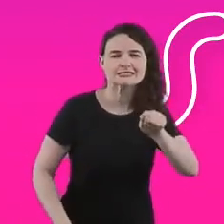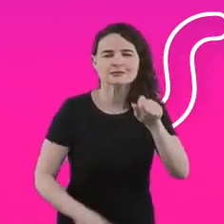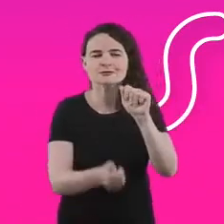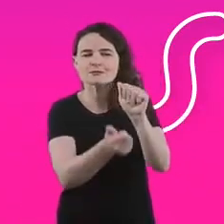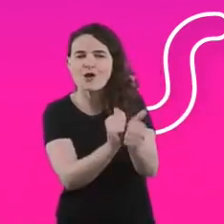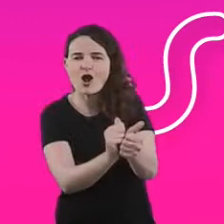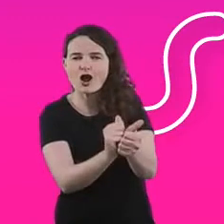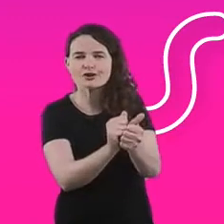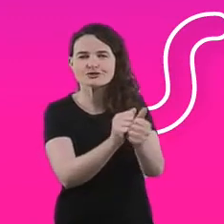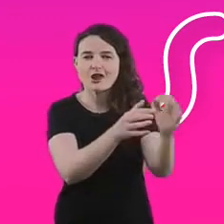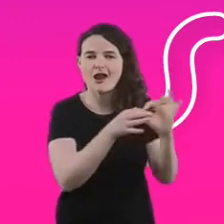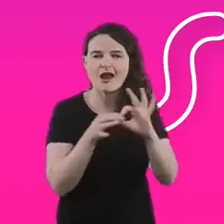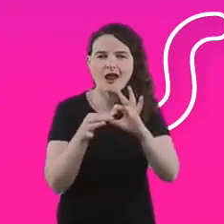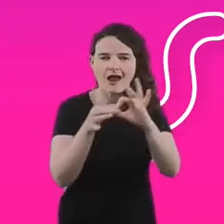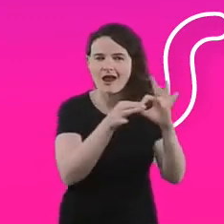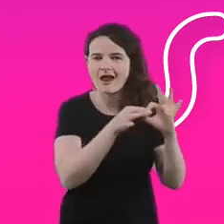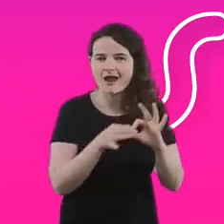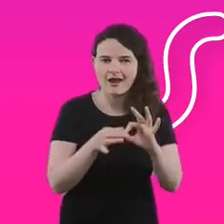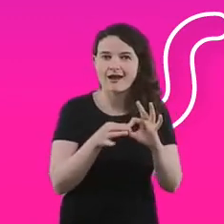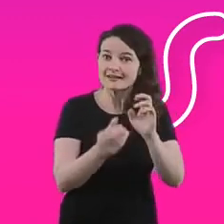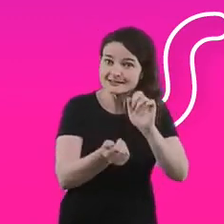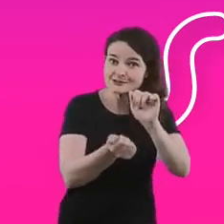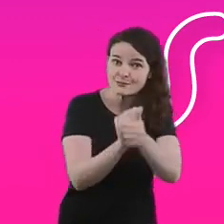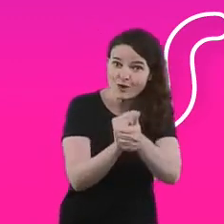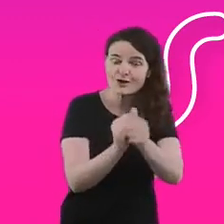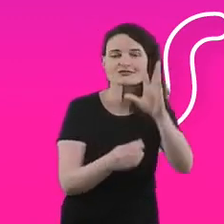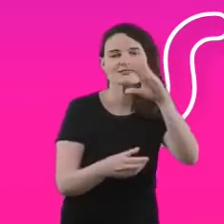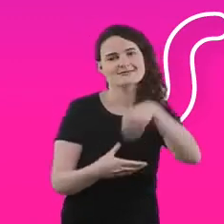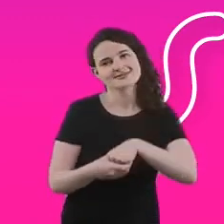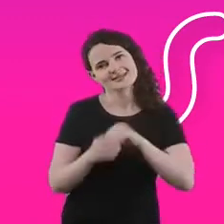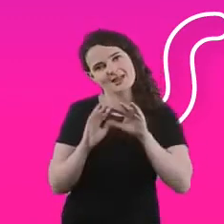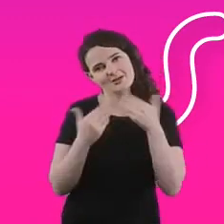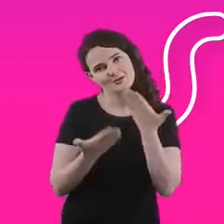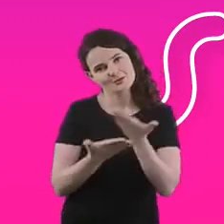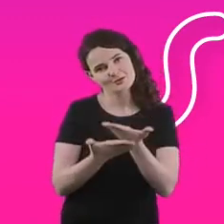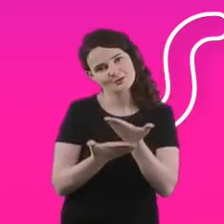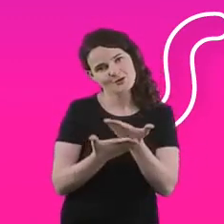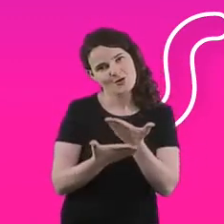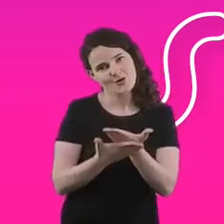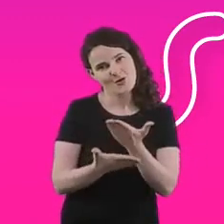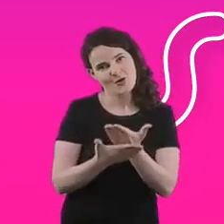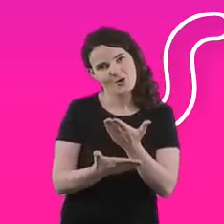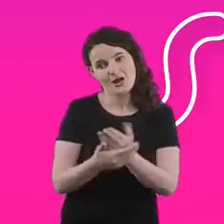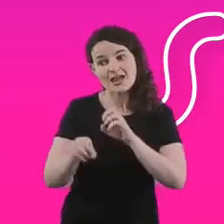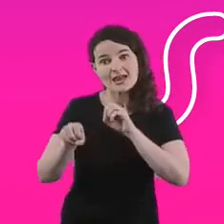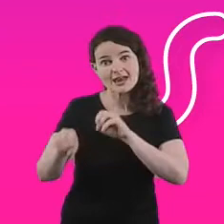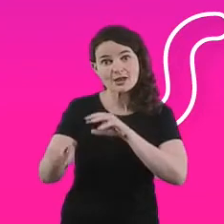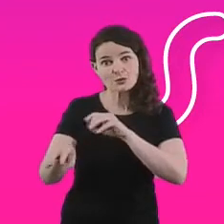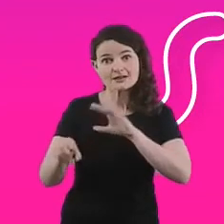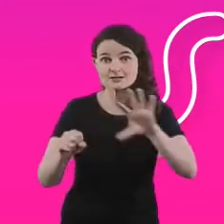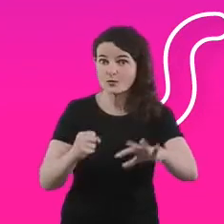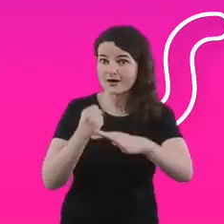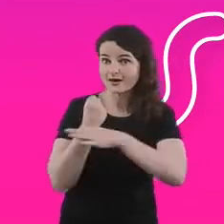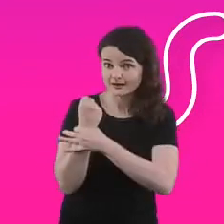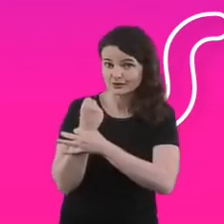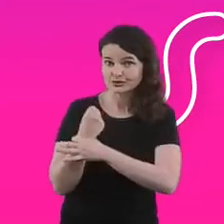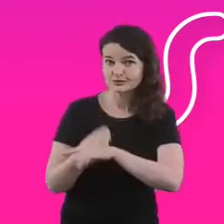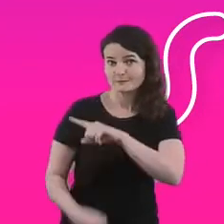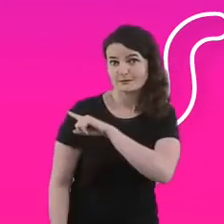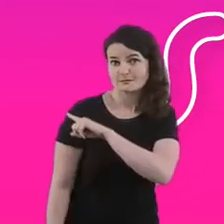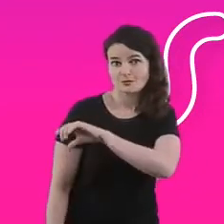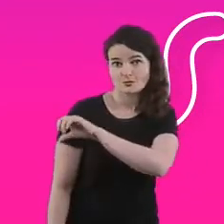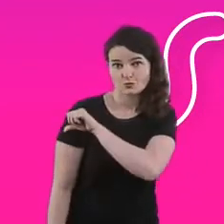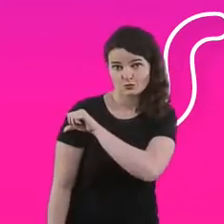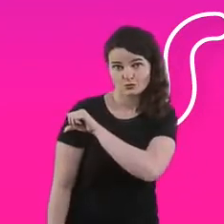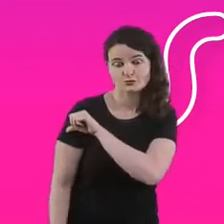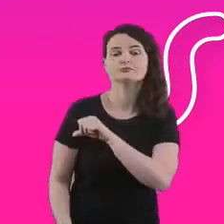levar o esporte para dentro de sala de aula, né, no nível da educação básica, e a gente também entende que existem parceiros